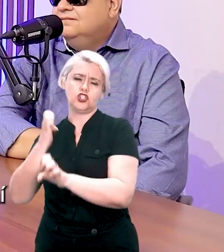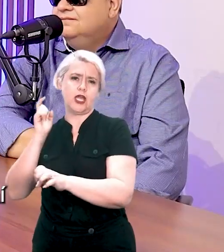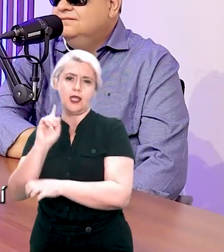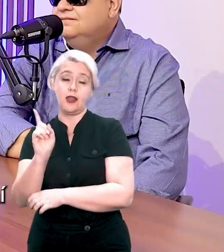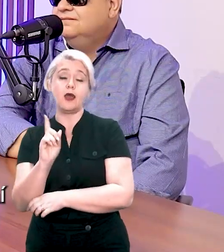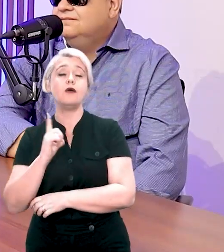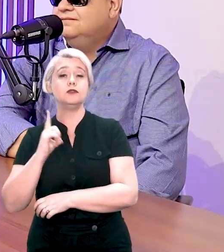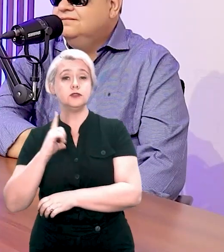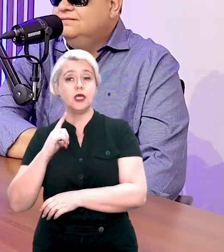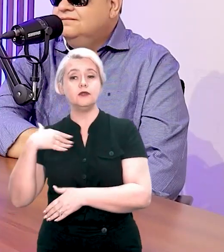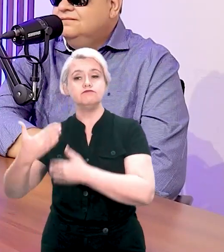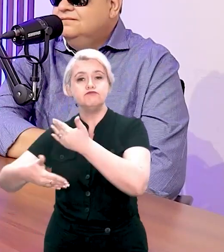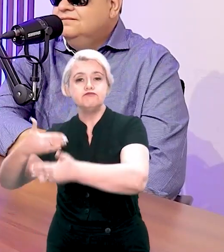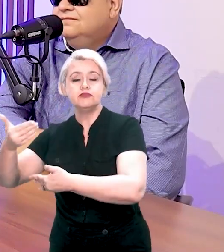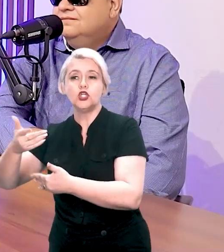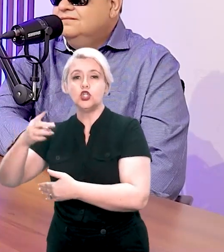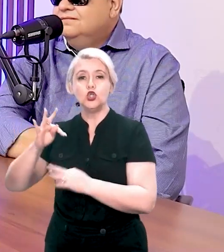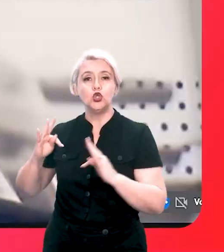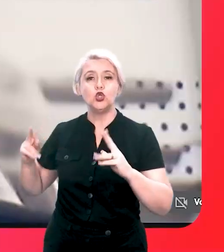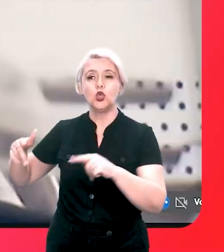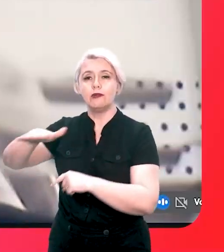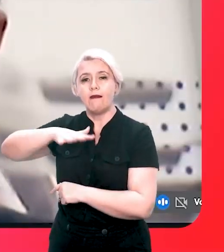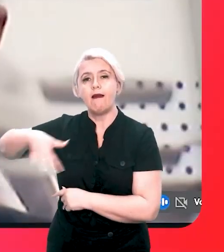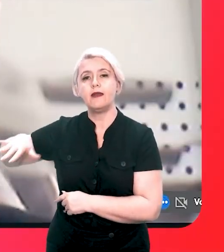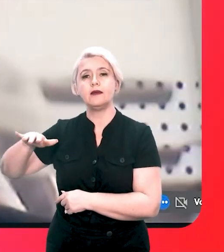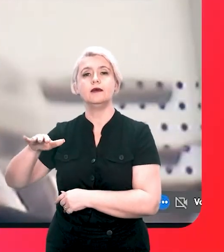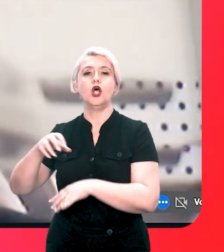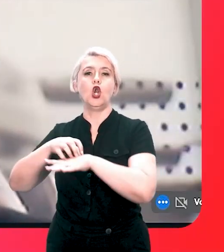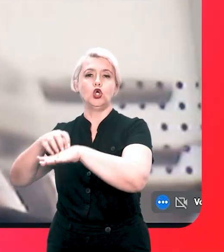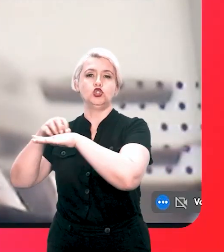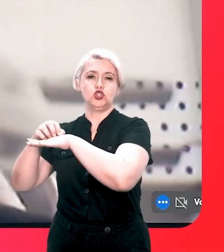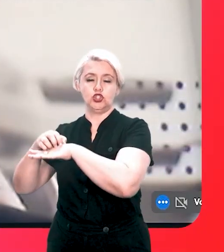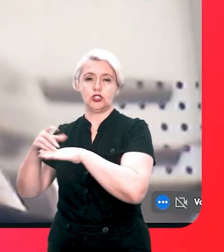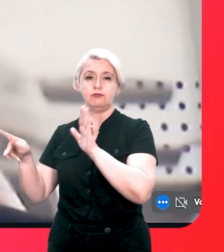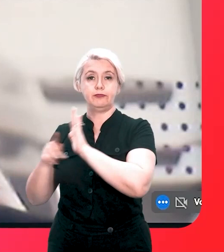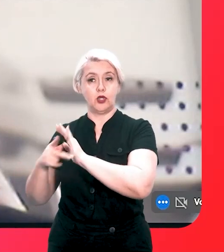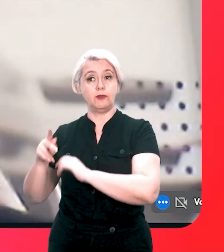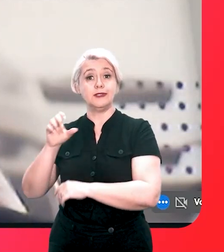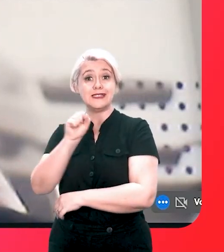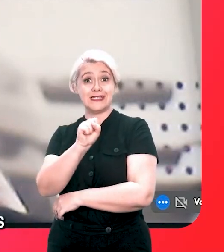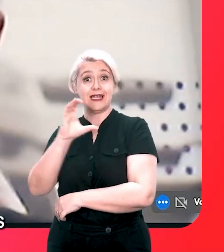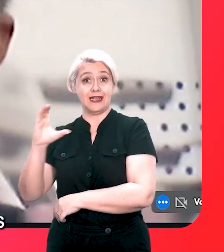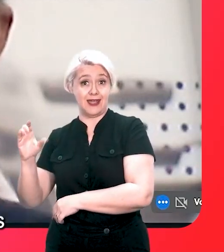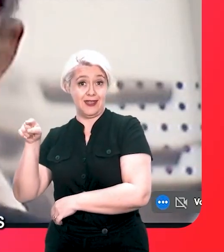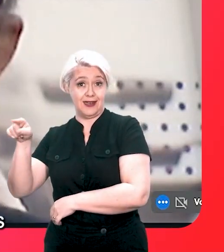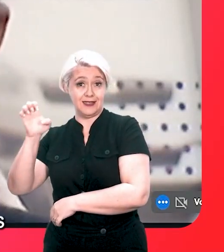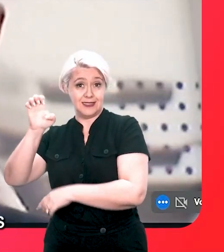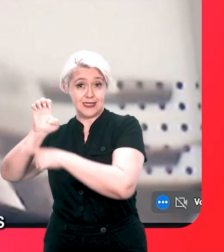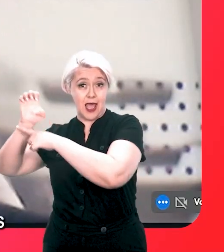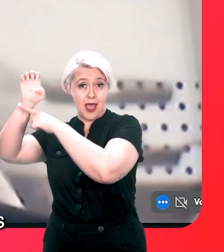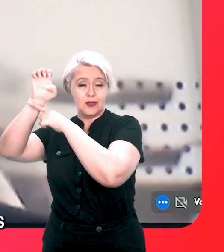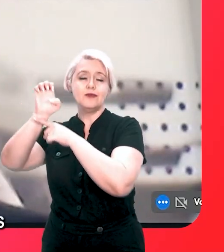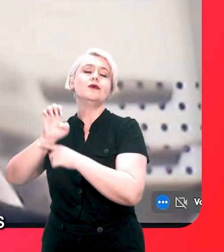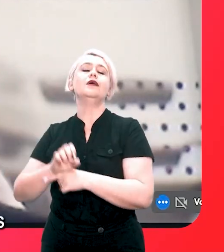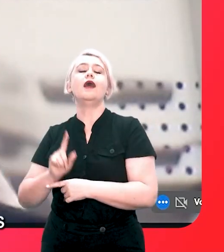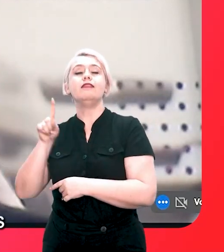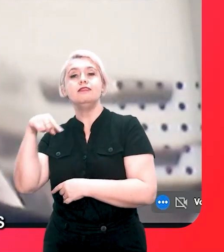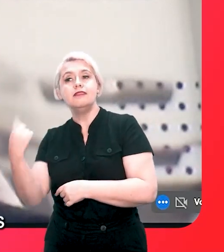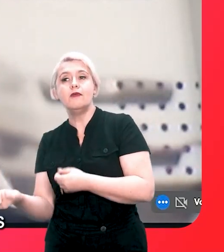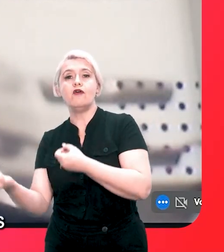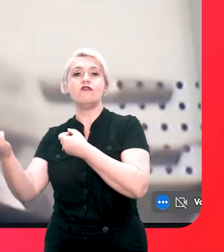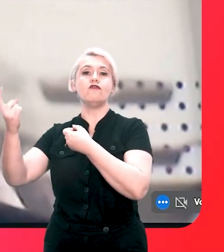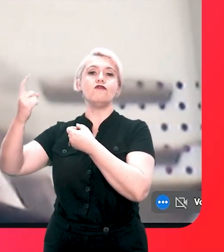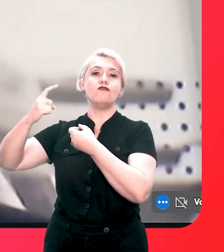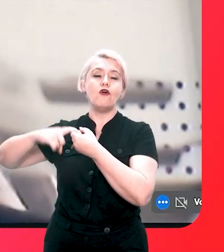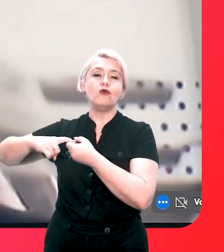eu passei a administrar toda a área de logística do banco lá no estado de Santa Catarina, e depois voltei, ainda mais